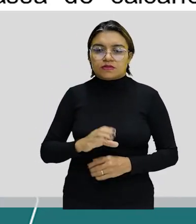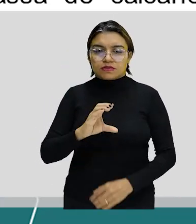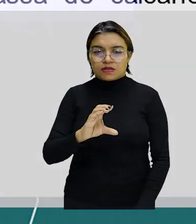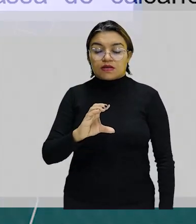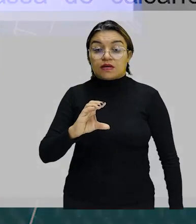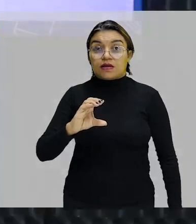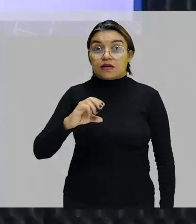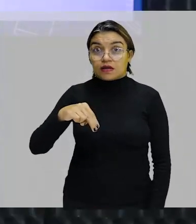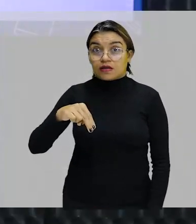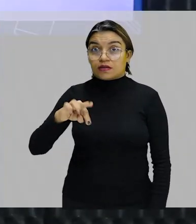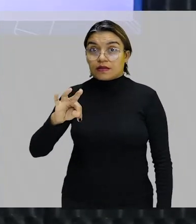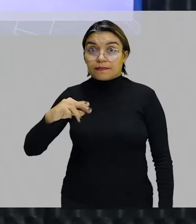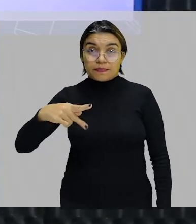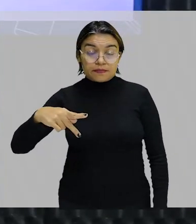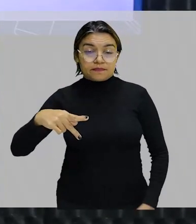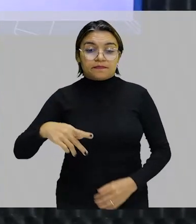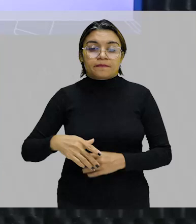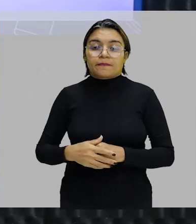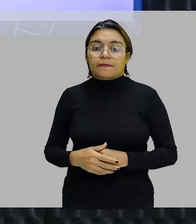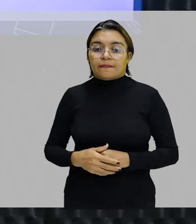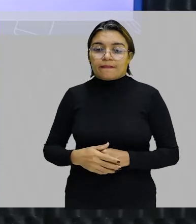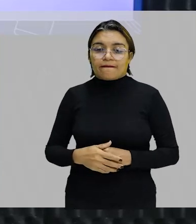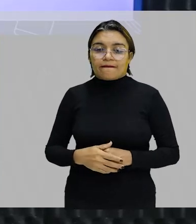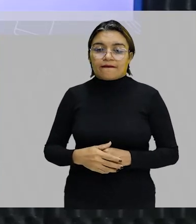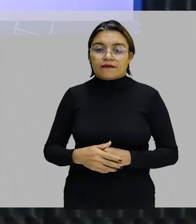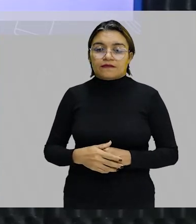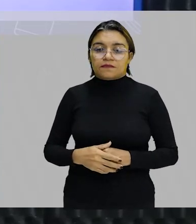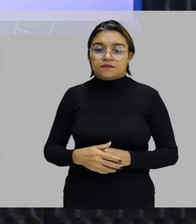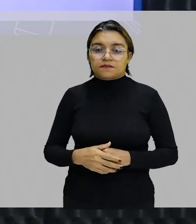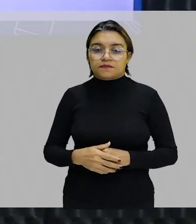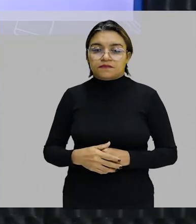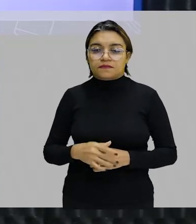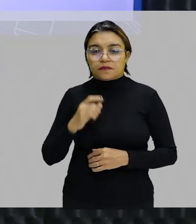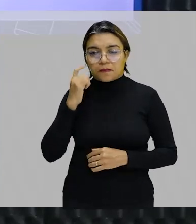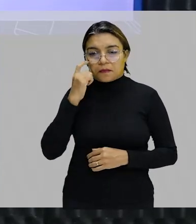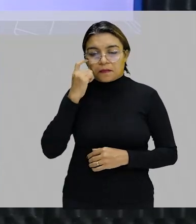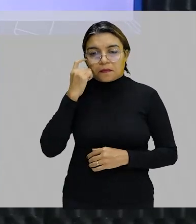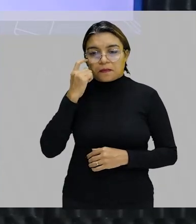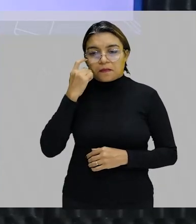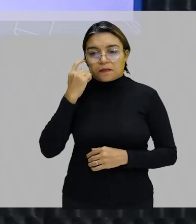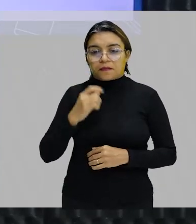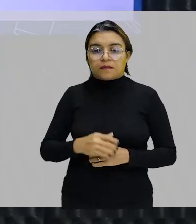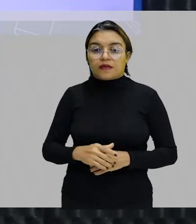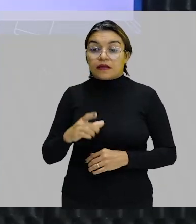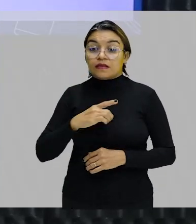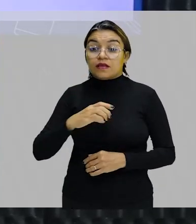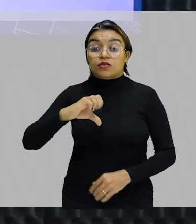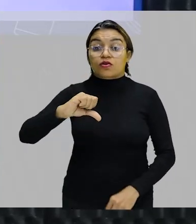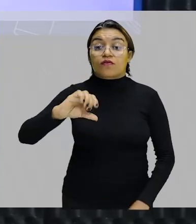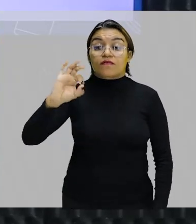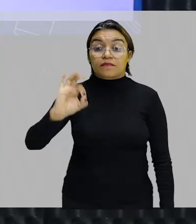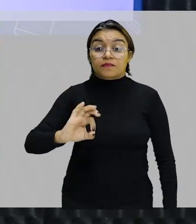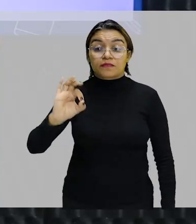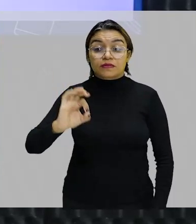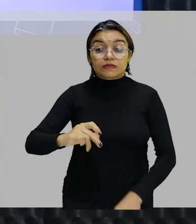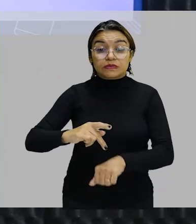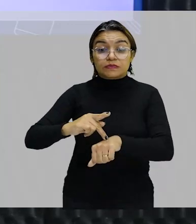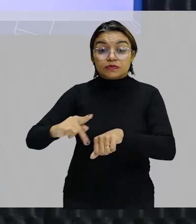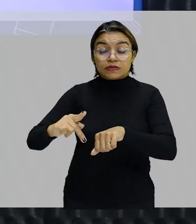e pressão, certo? Pela calcinação de um calcário a 90% de